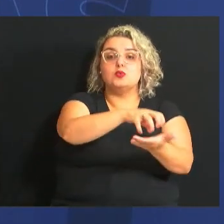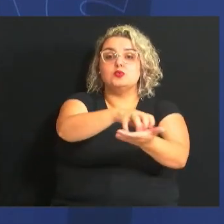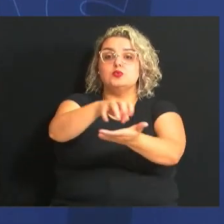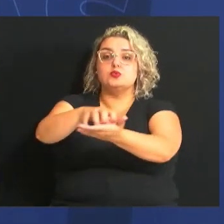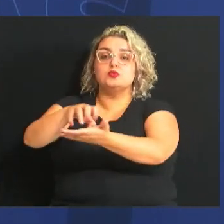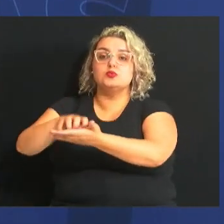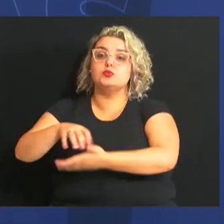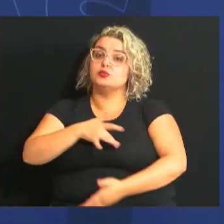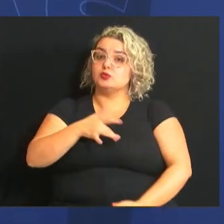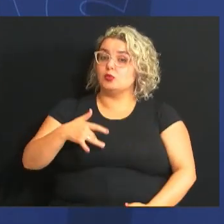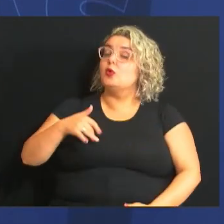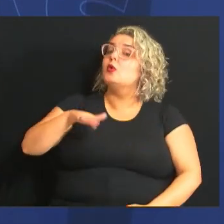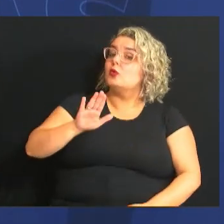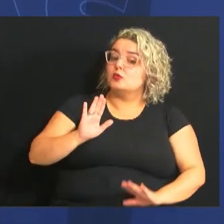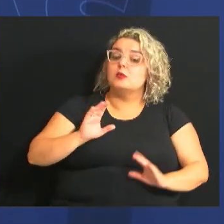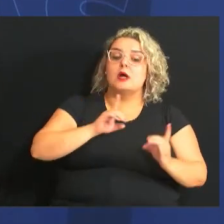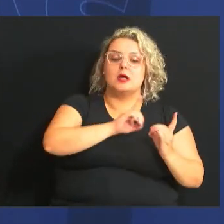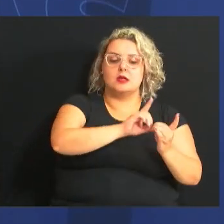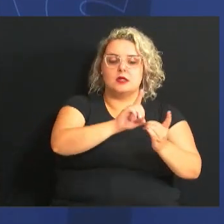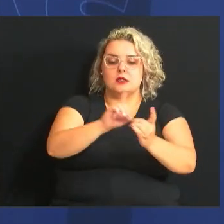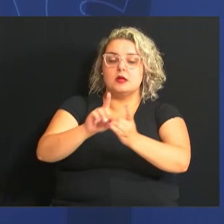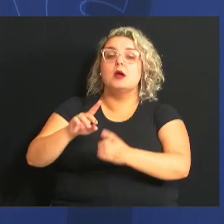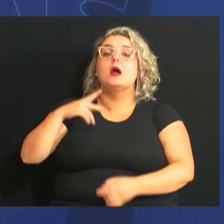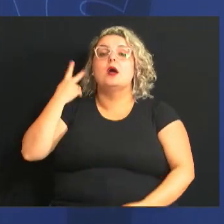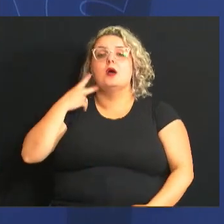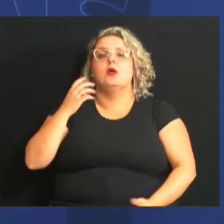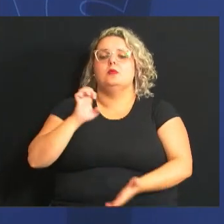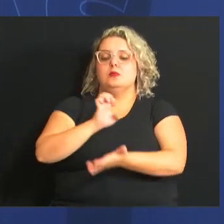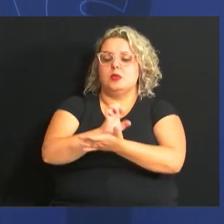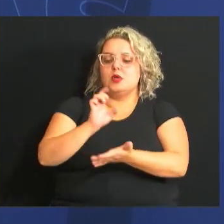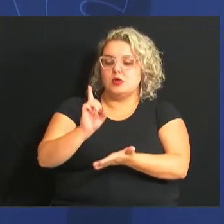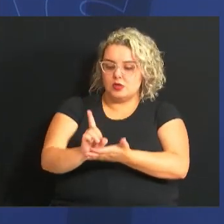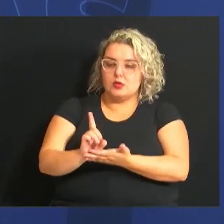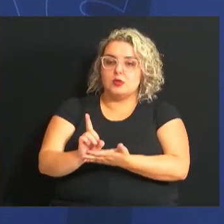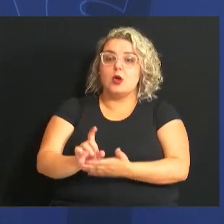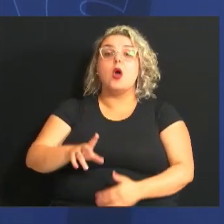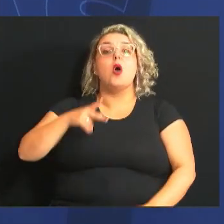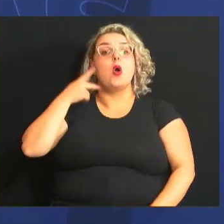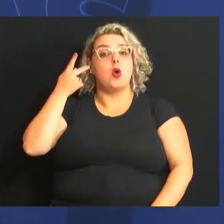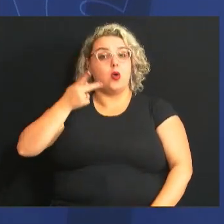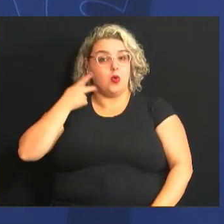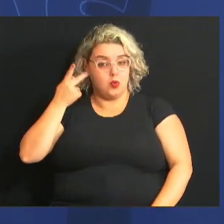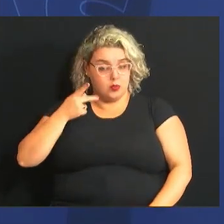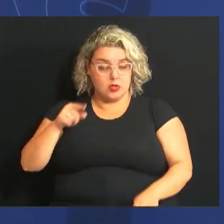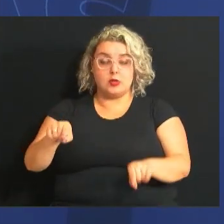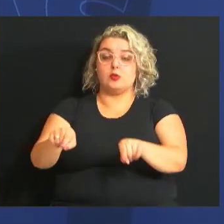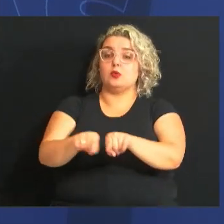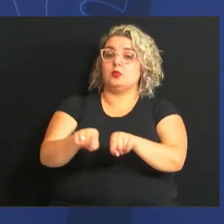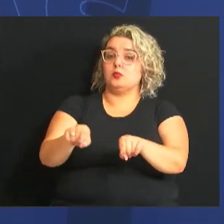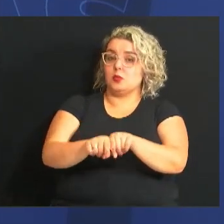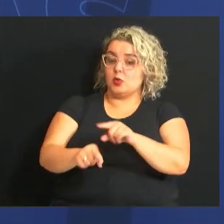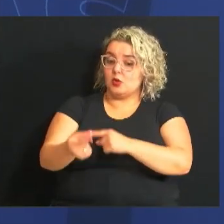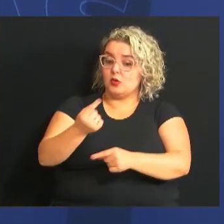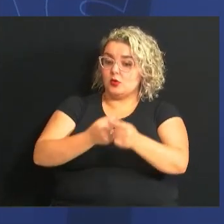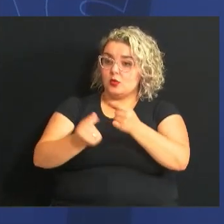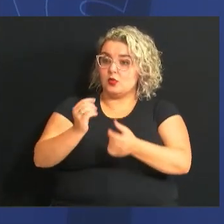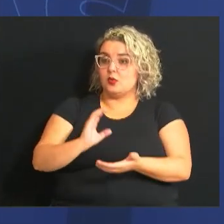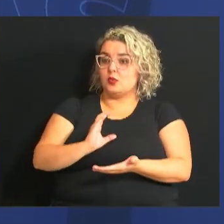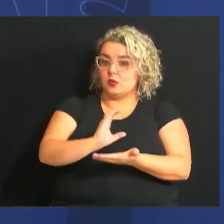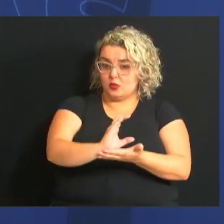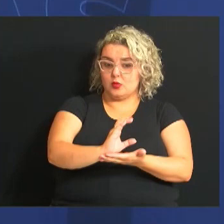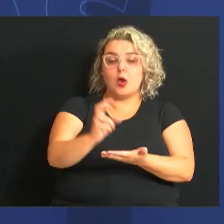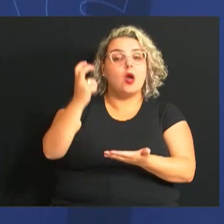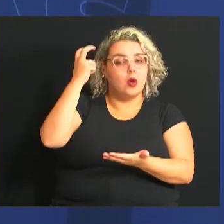mais prestigiados pelo vereador Edson Ribeiro. O vereador também reservou valores para cultura